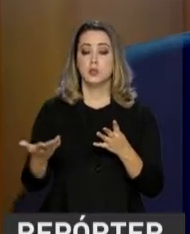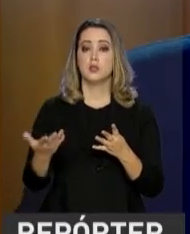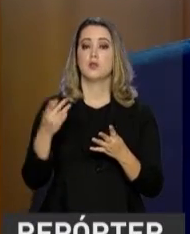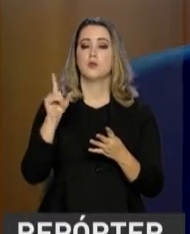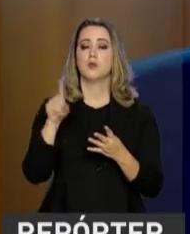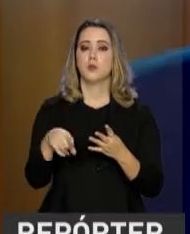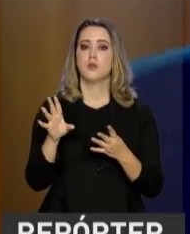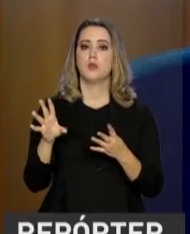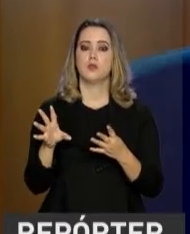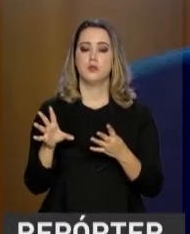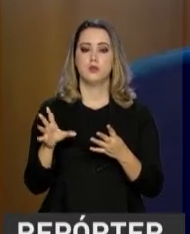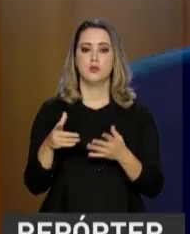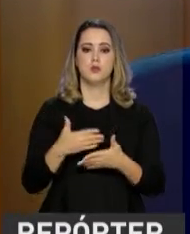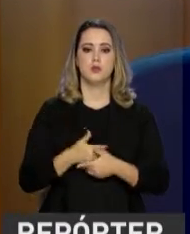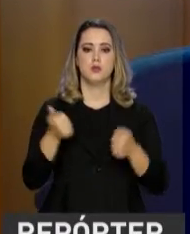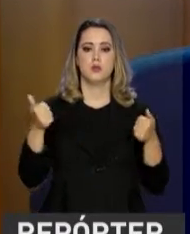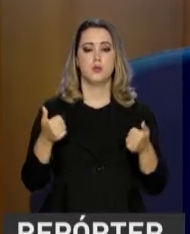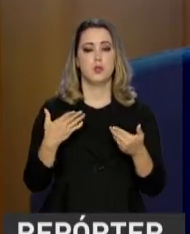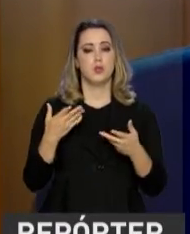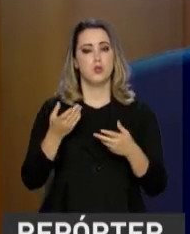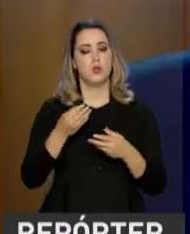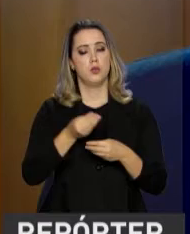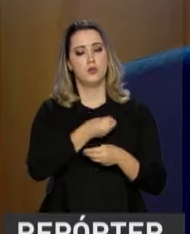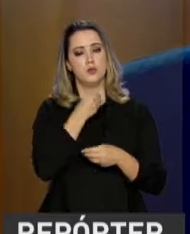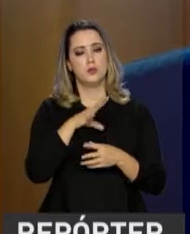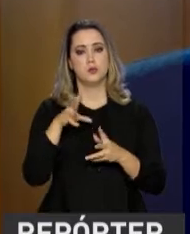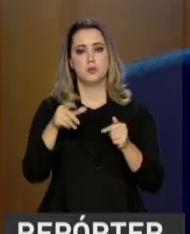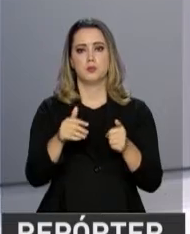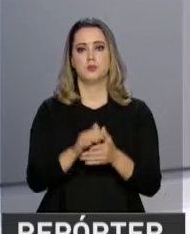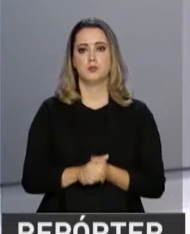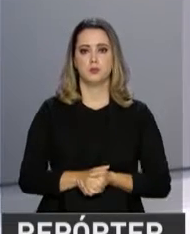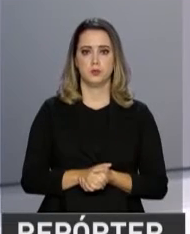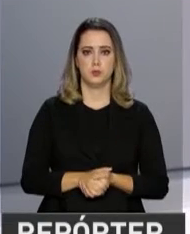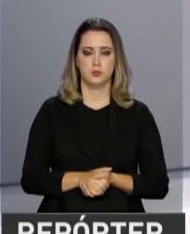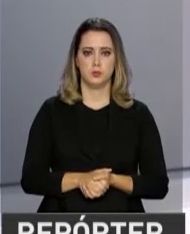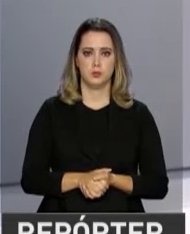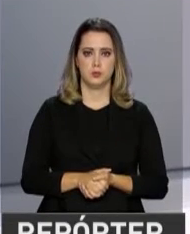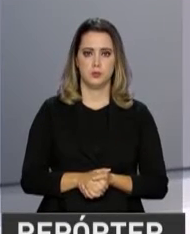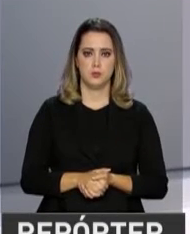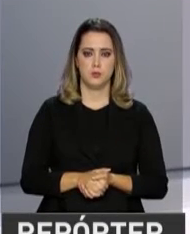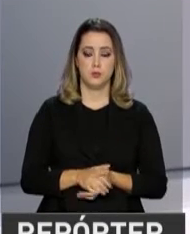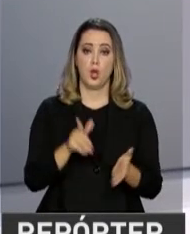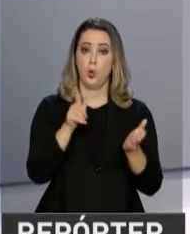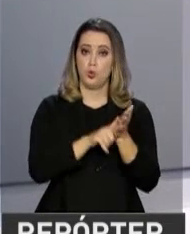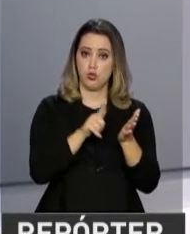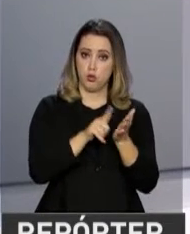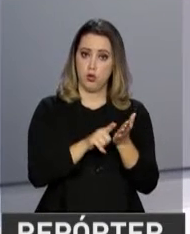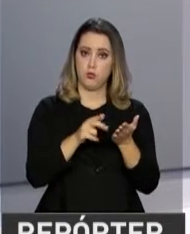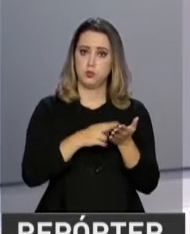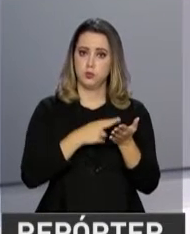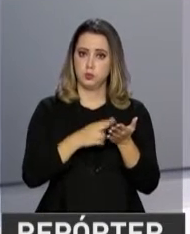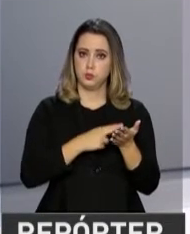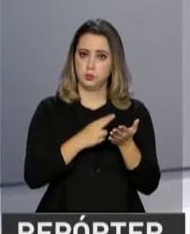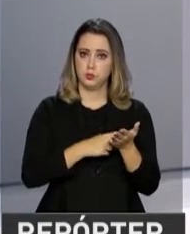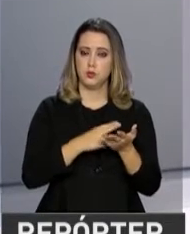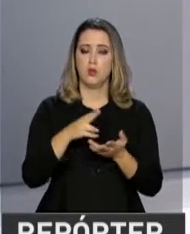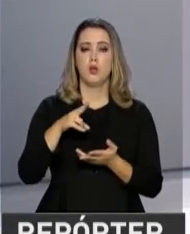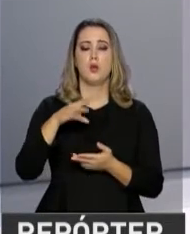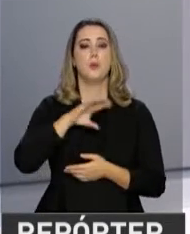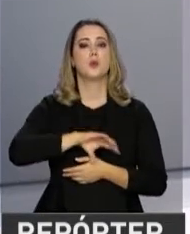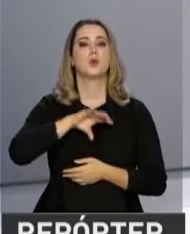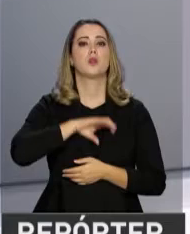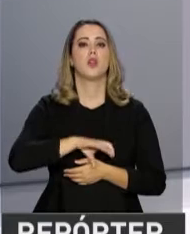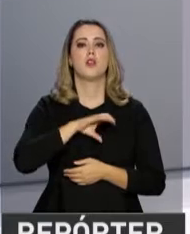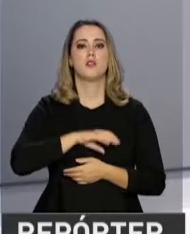uma melhor situação econômica pra todos o jornal português diário de notícias publicou